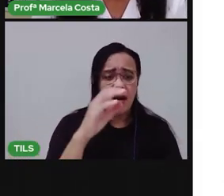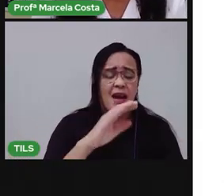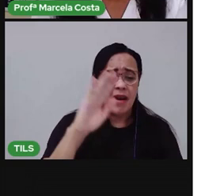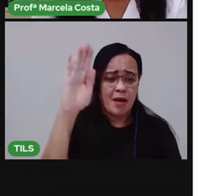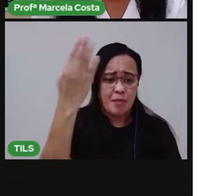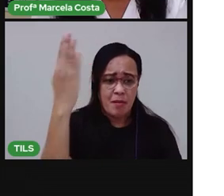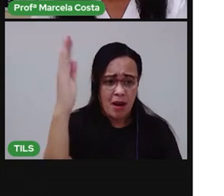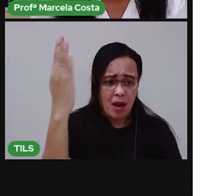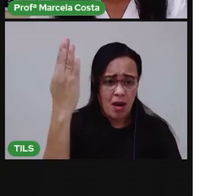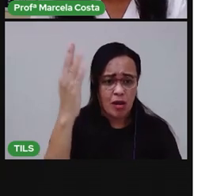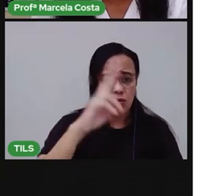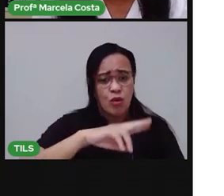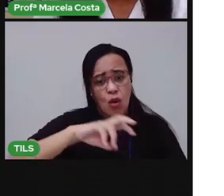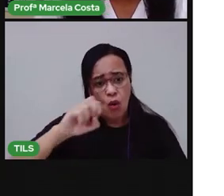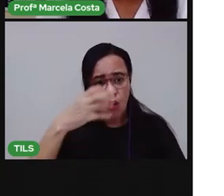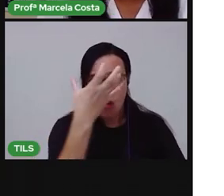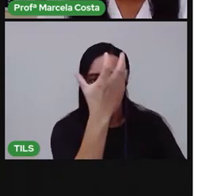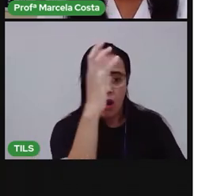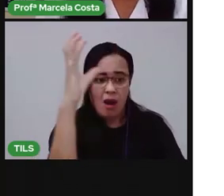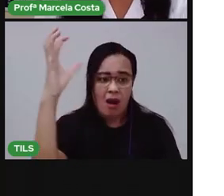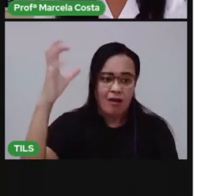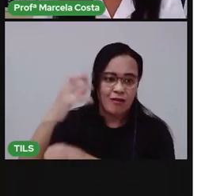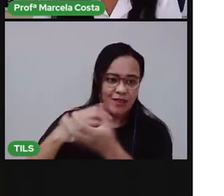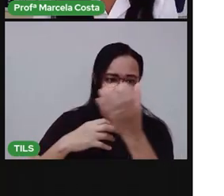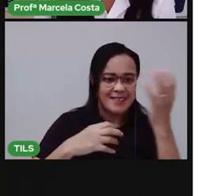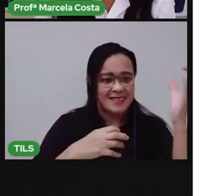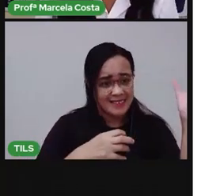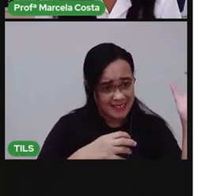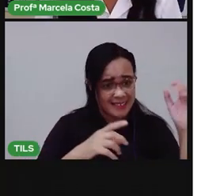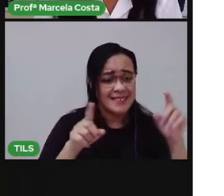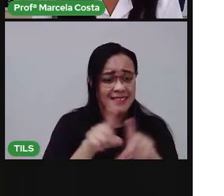Brincar com terra. Quem aí gosta de brincar com terra?